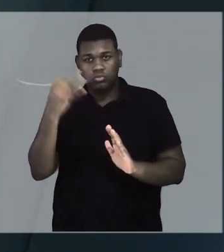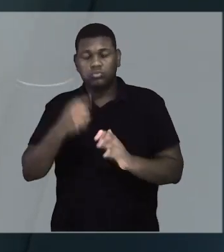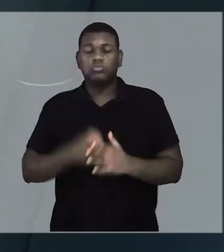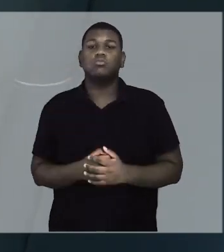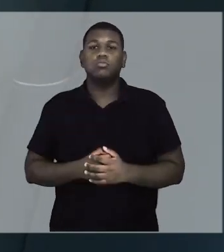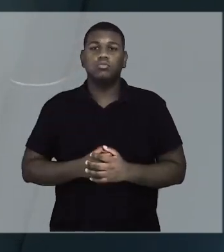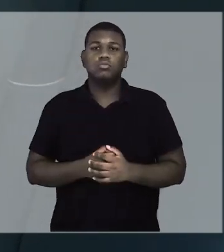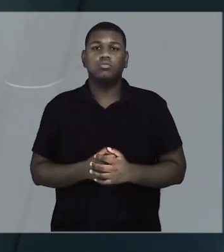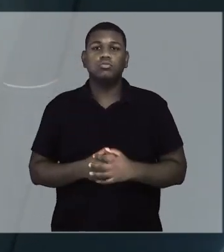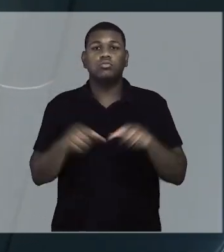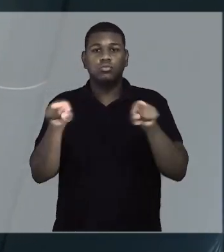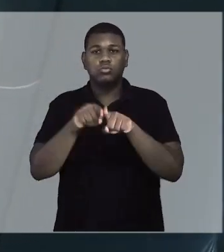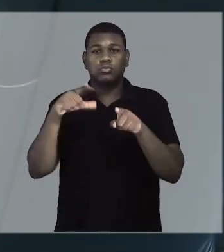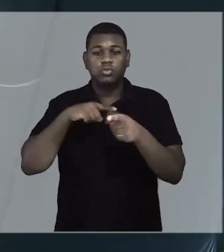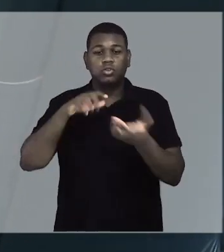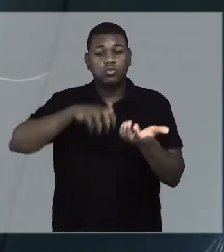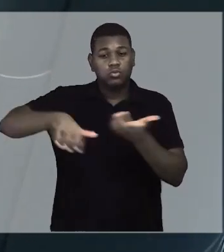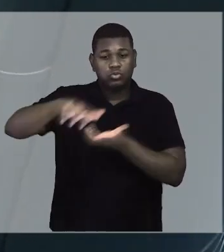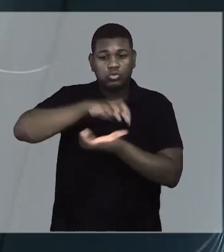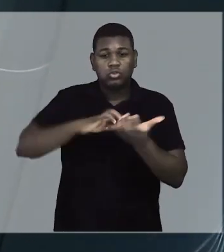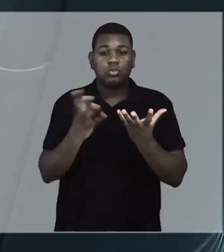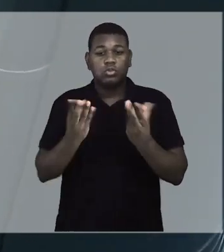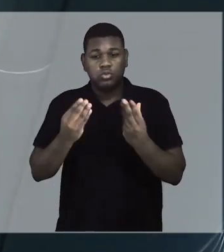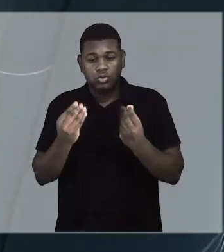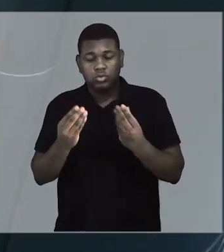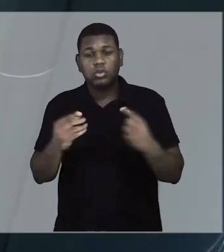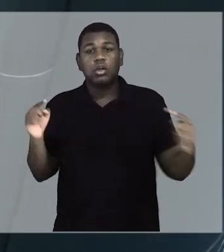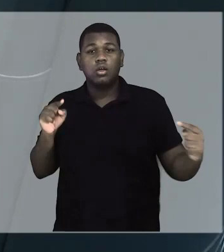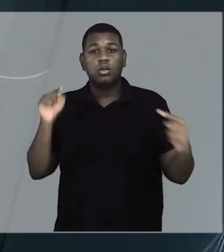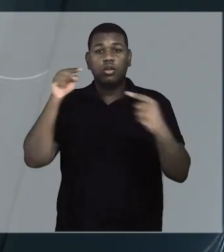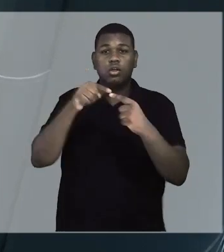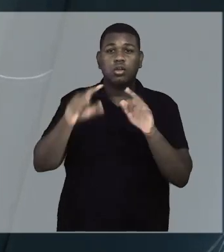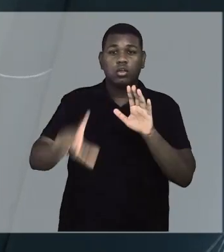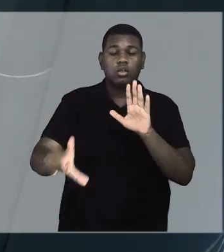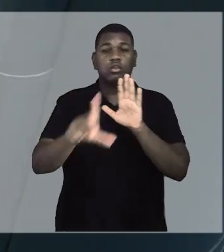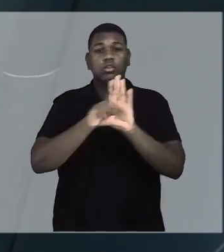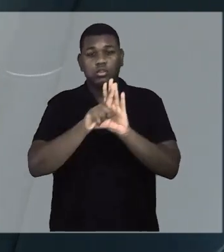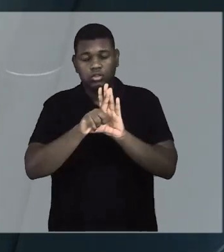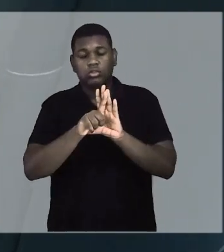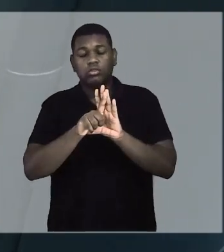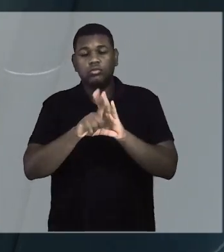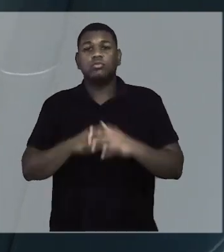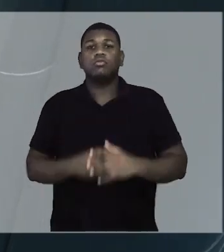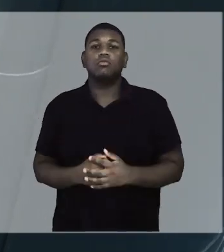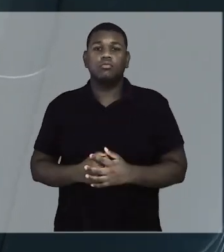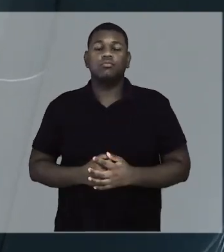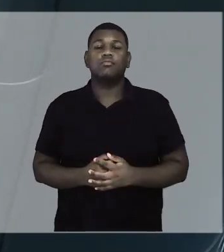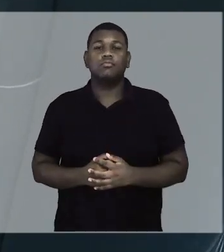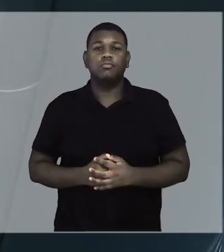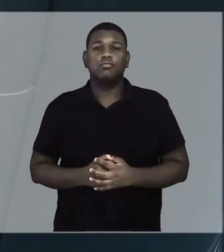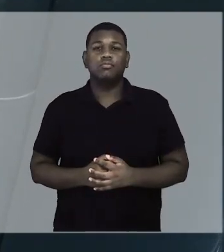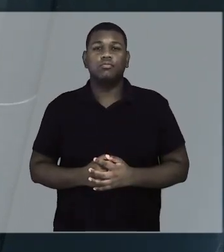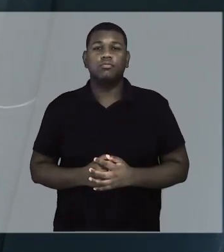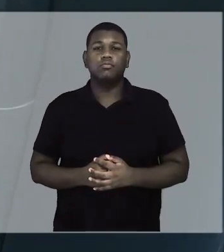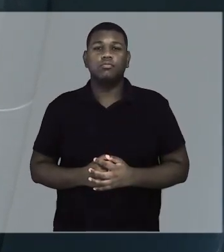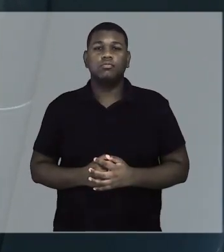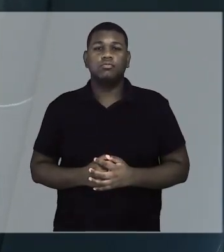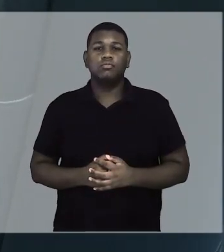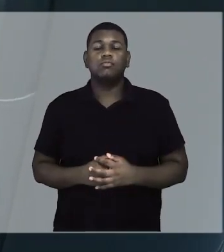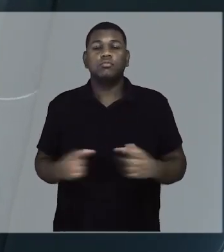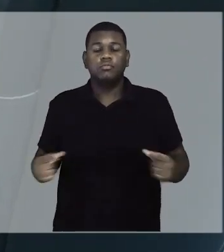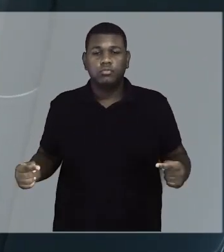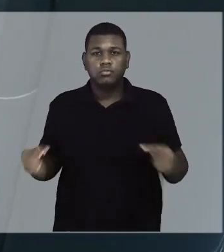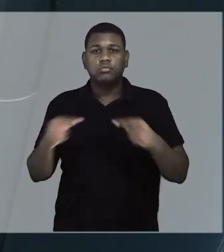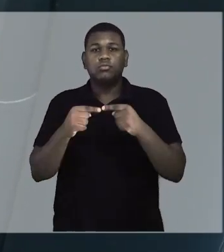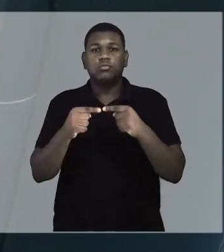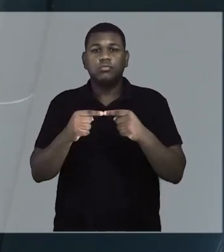é clara. Então, para o bem e para o mal, a súmula 24 produziu uma grande revolução aí na aplicação da